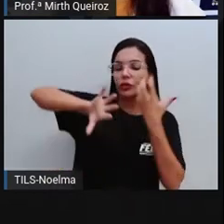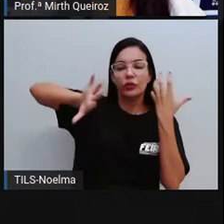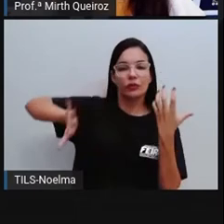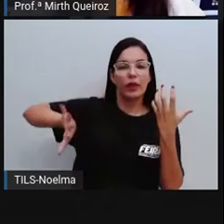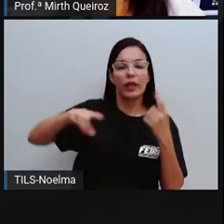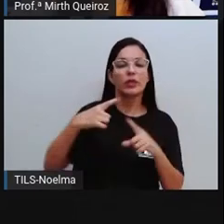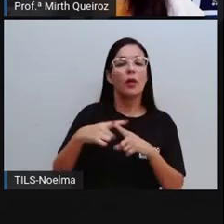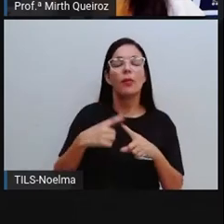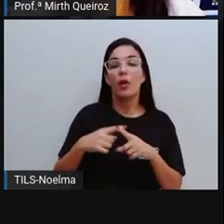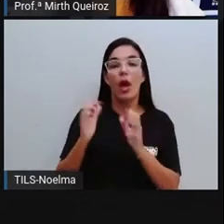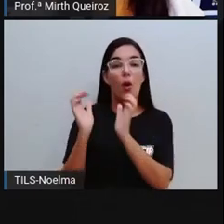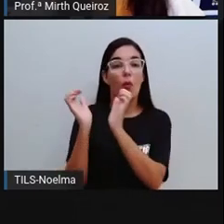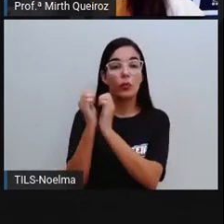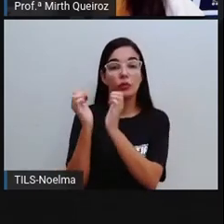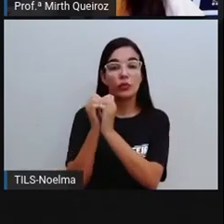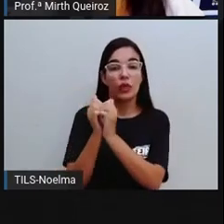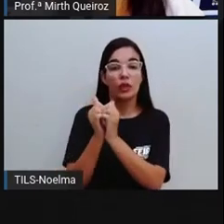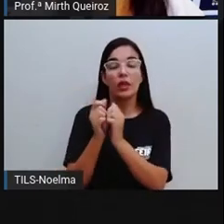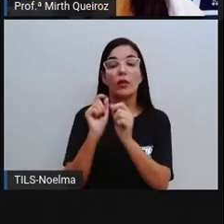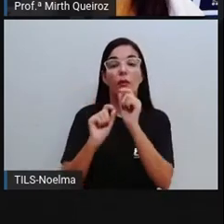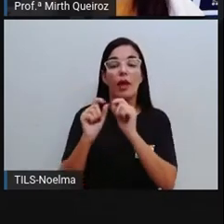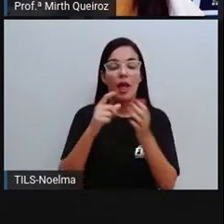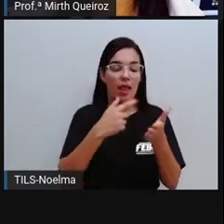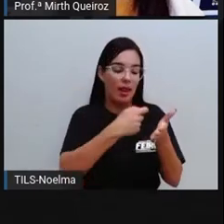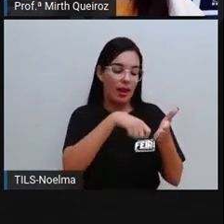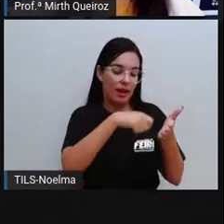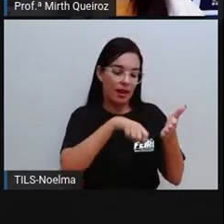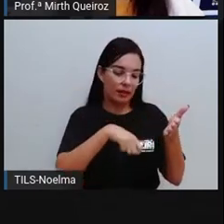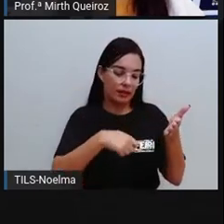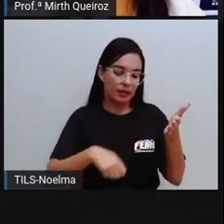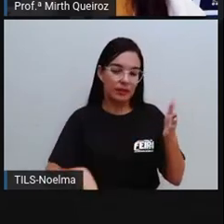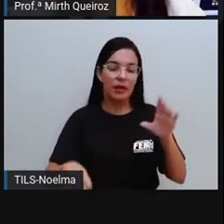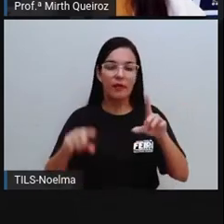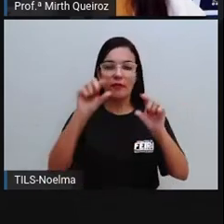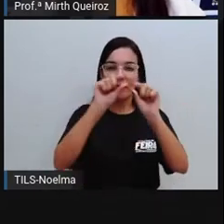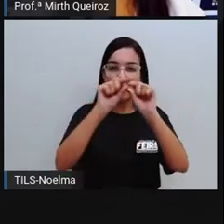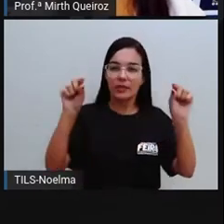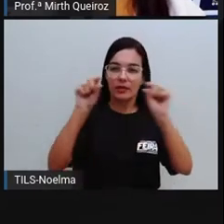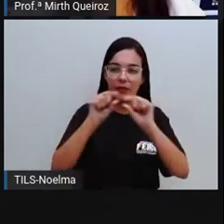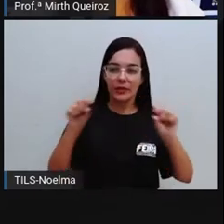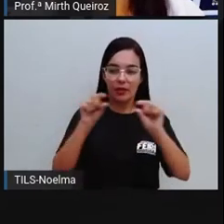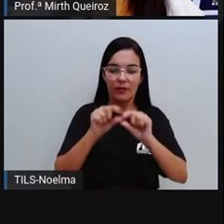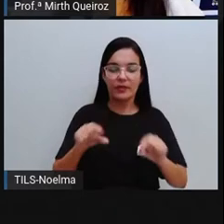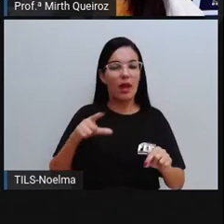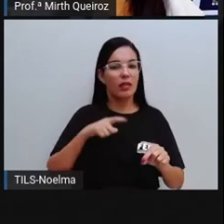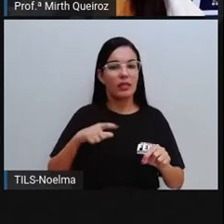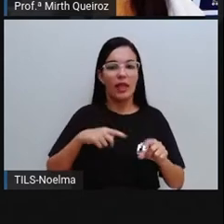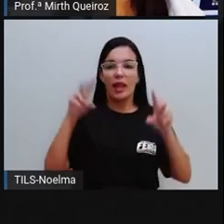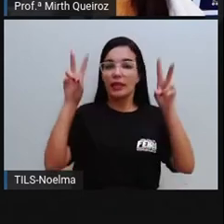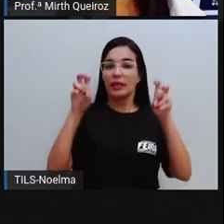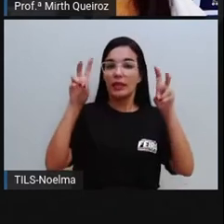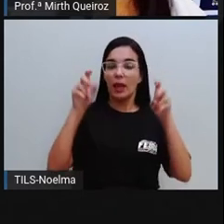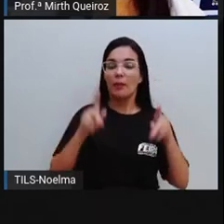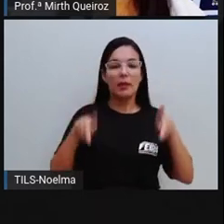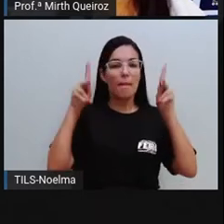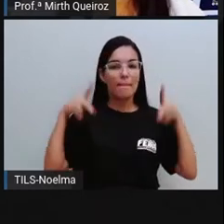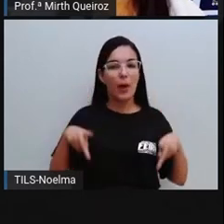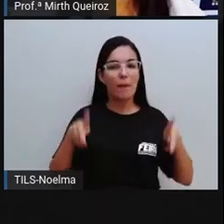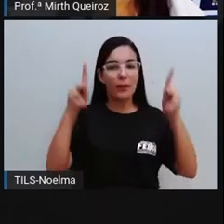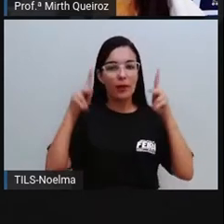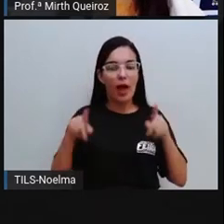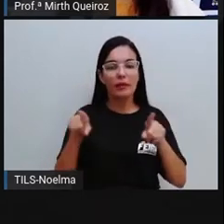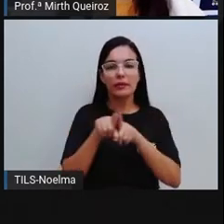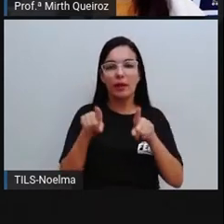gênero literário que ele é escrito em versos, né, de forma poética, aborda temas populares e da cultura